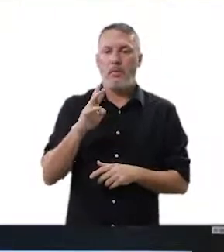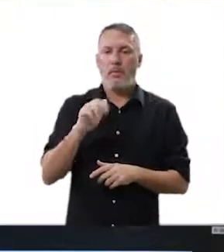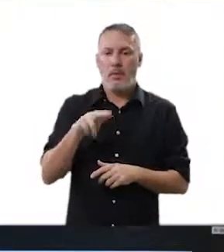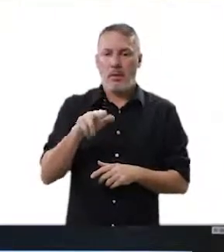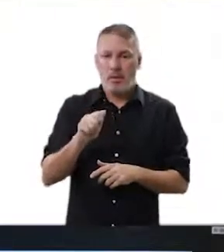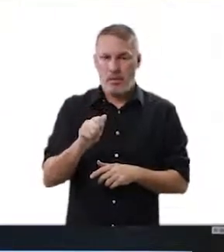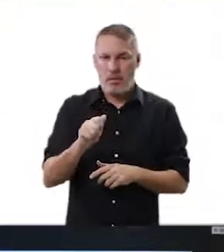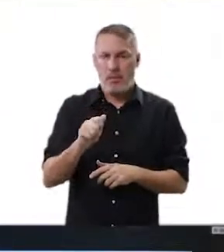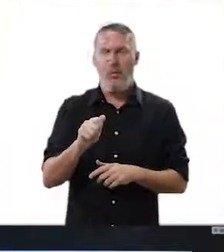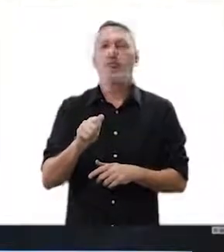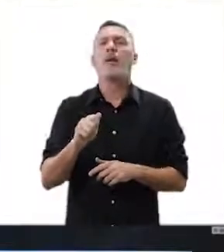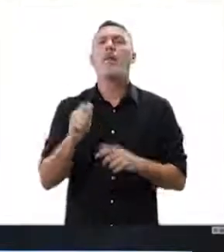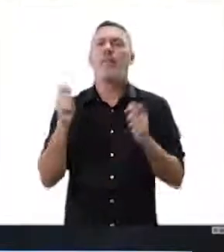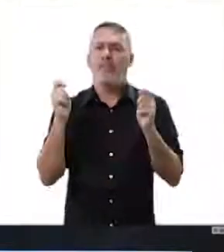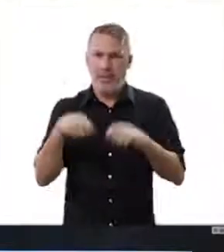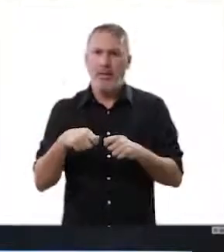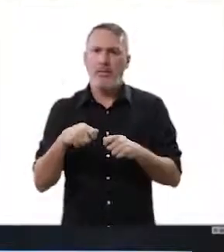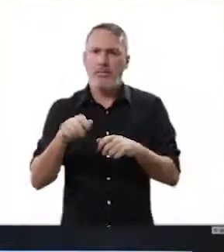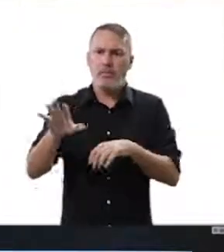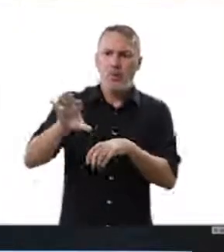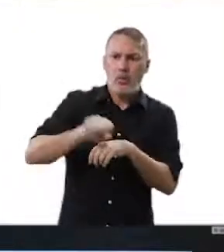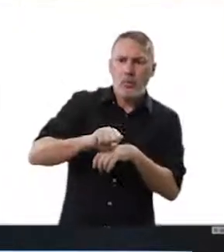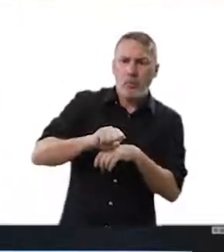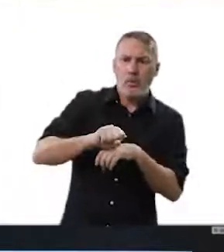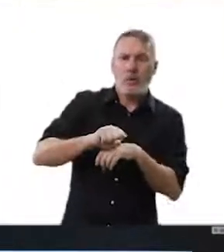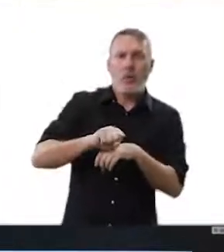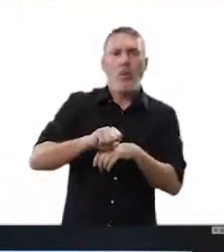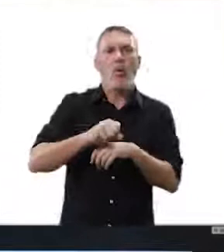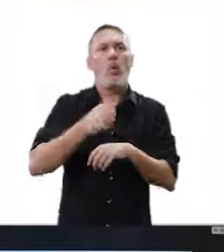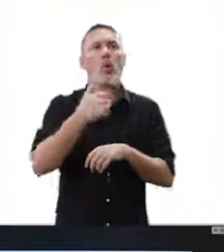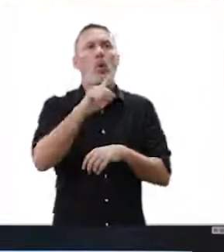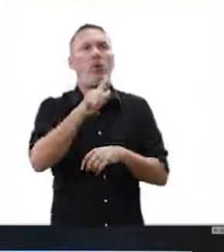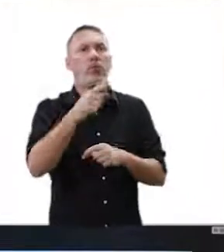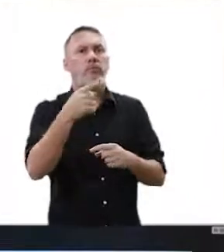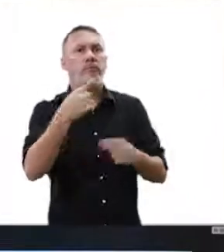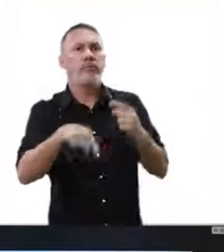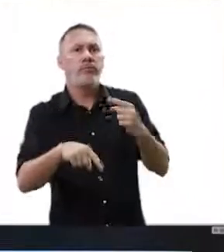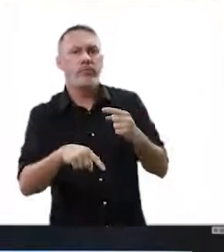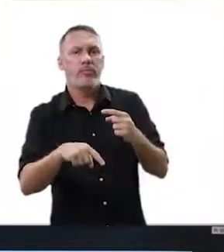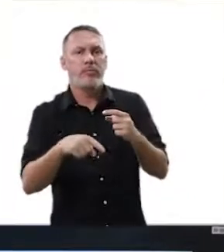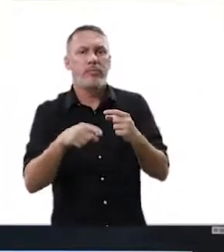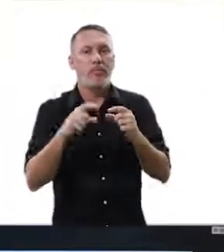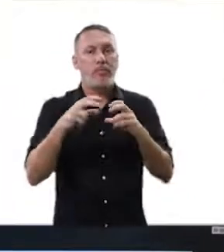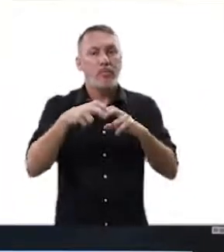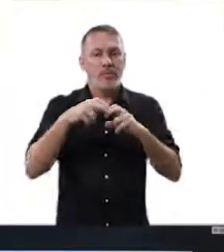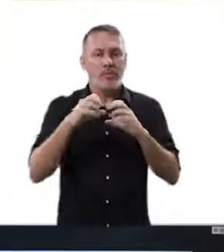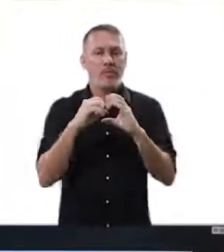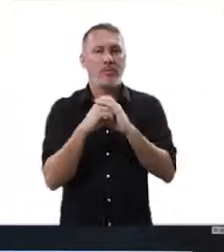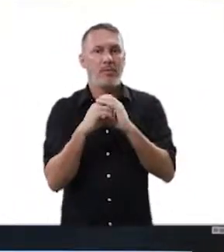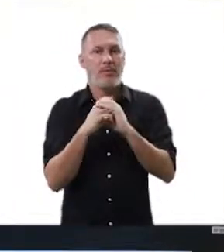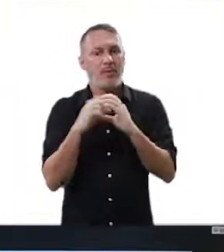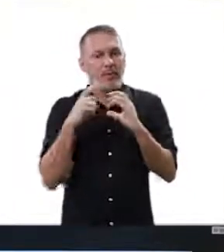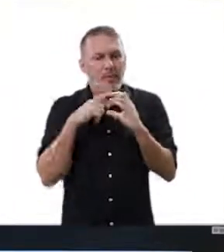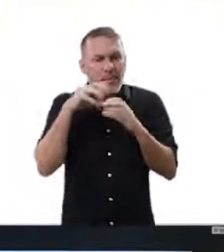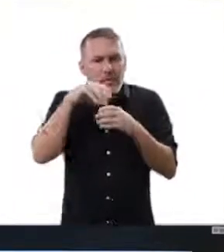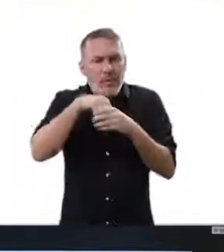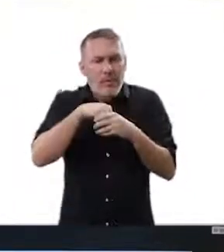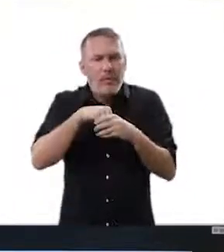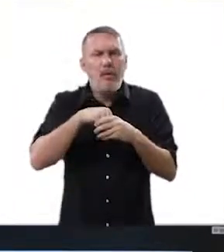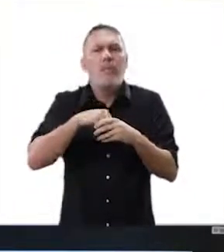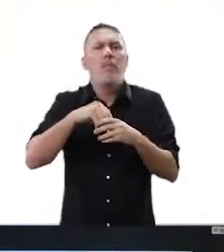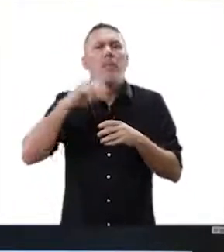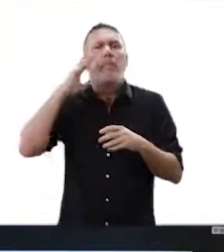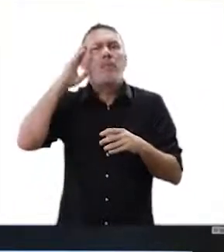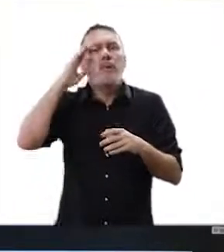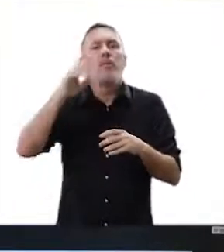passagem. Por isso que a principal função dela é o quê? Transporte celular. Ela vai controlar todas as substâncias